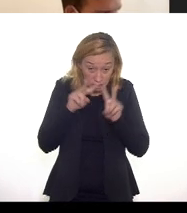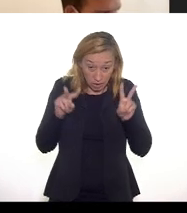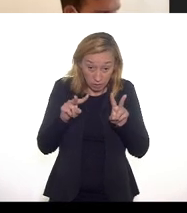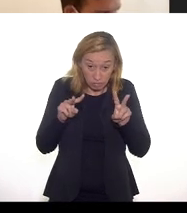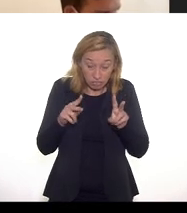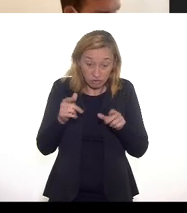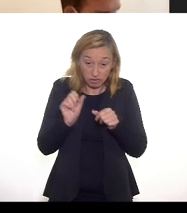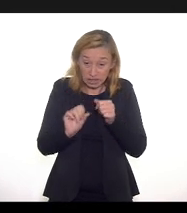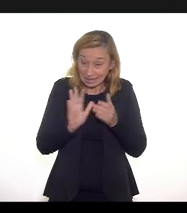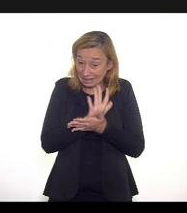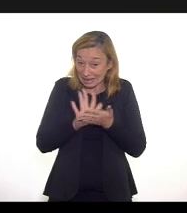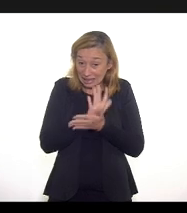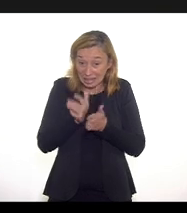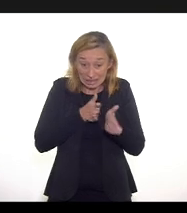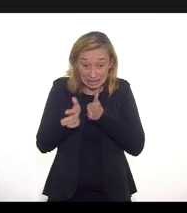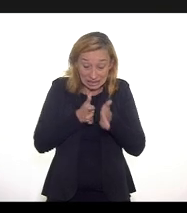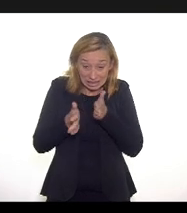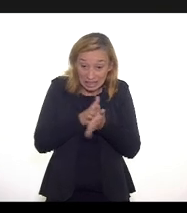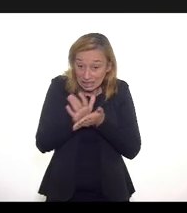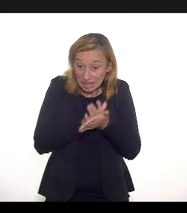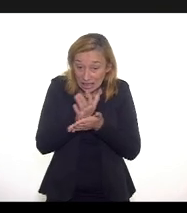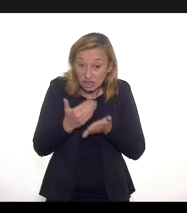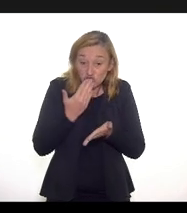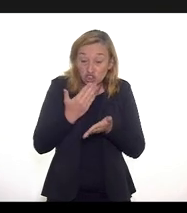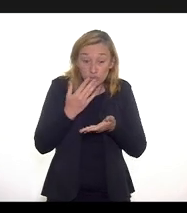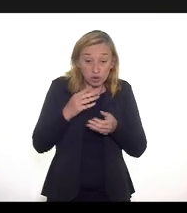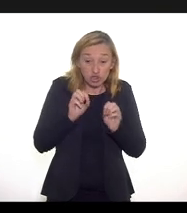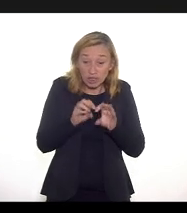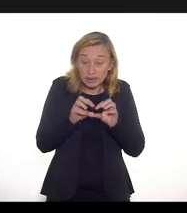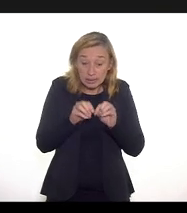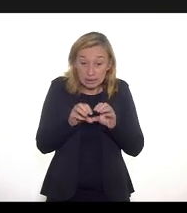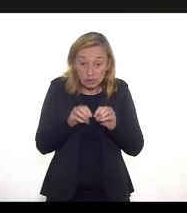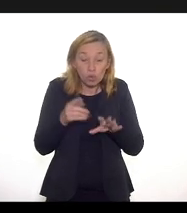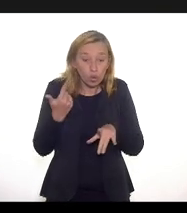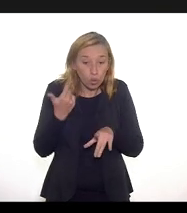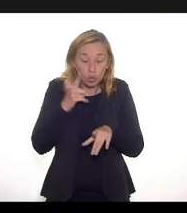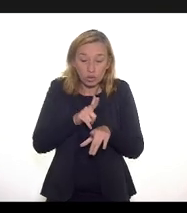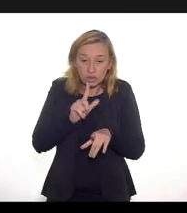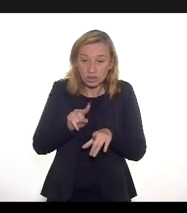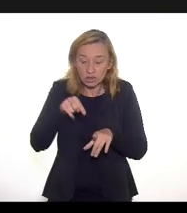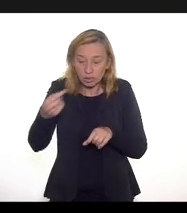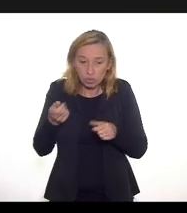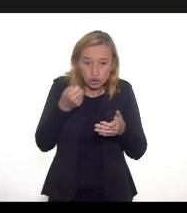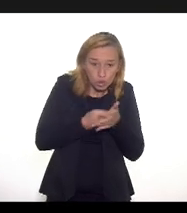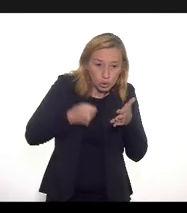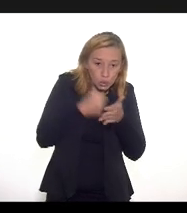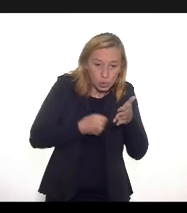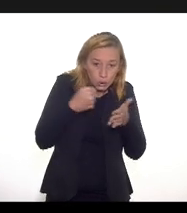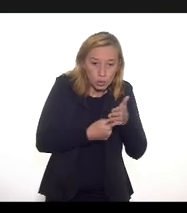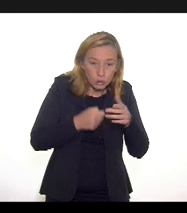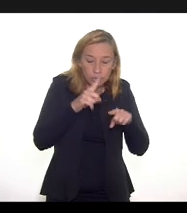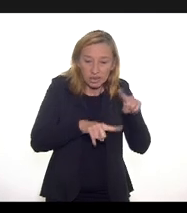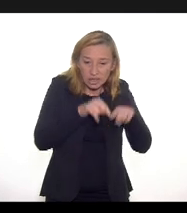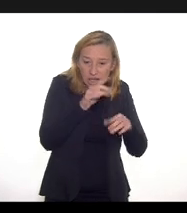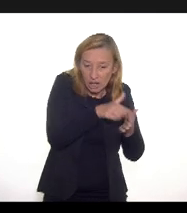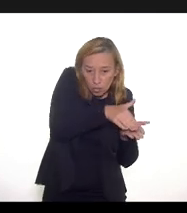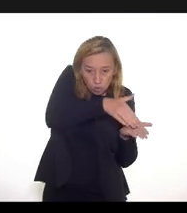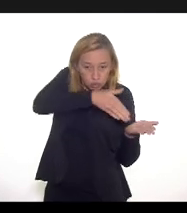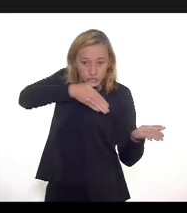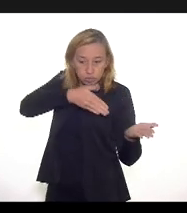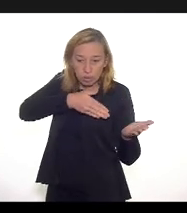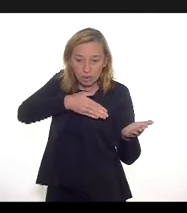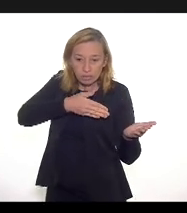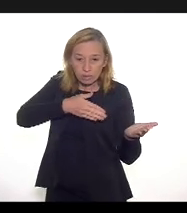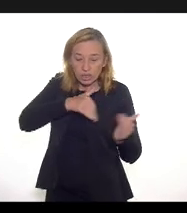praticamente nada, sem ter acesso a nenhum tipo de ensino, consegui, depois de muita luta, material impresso para os